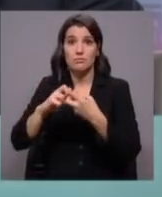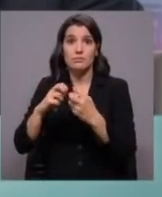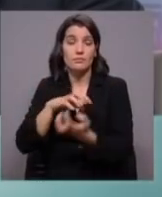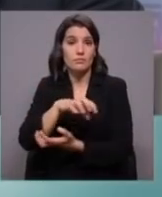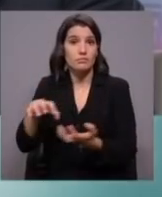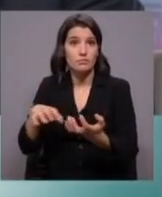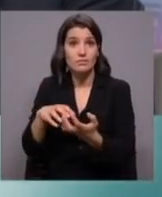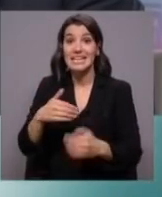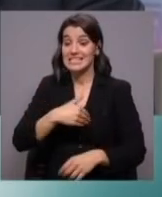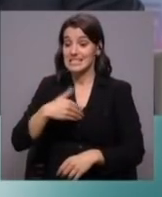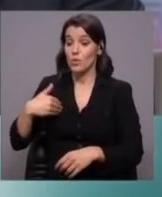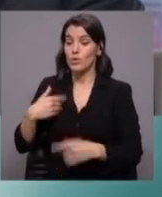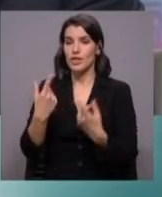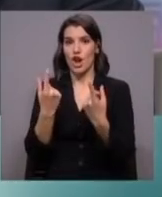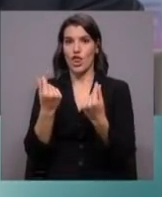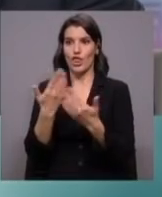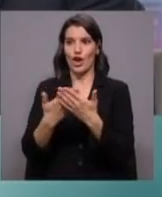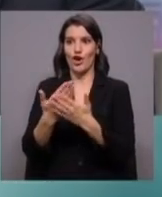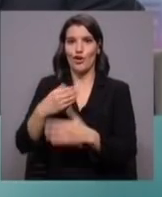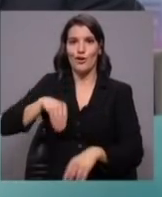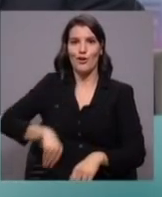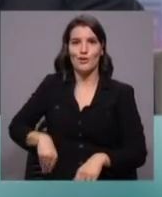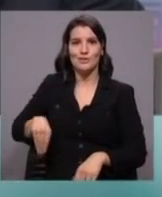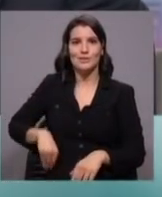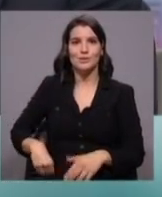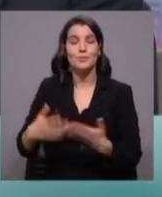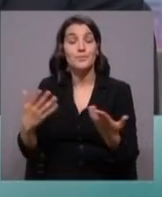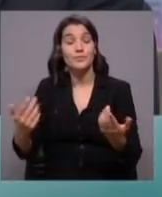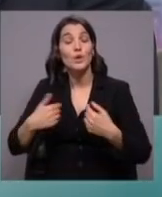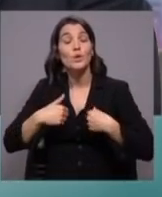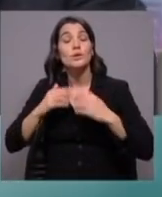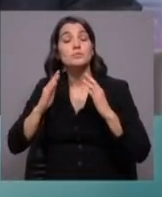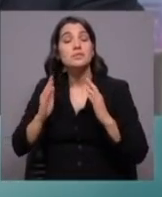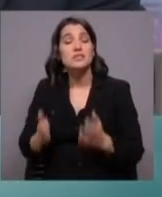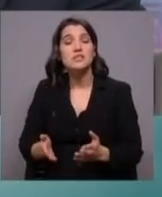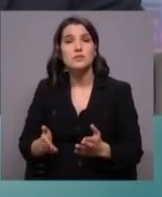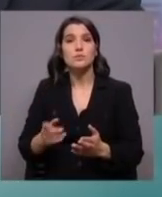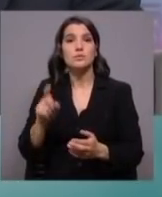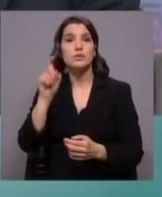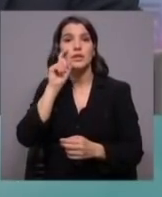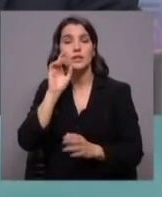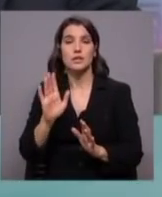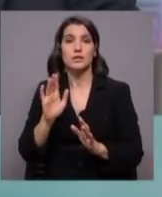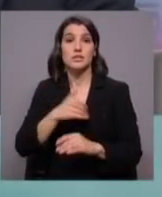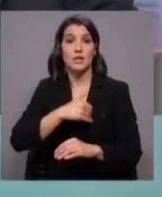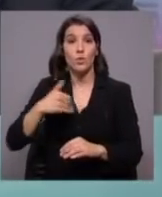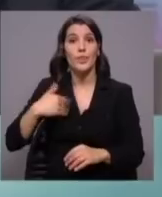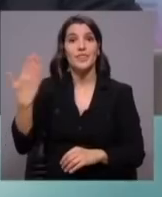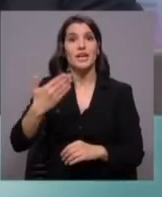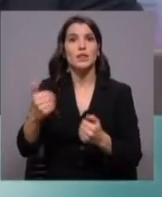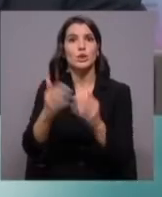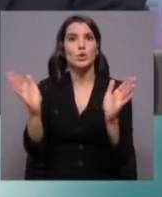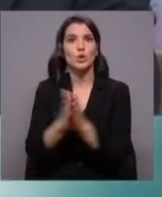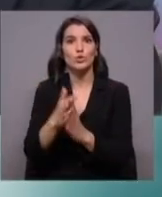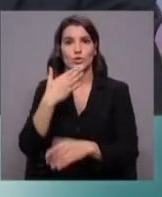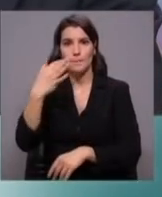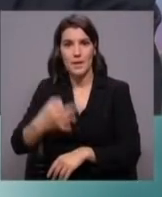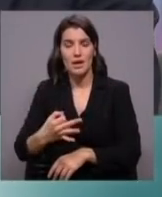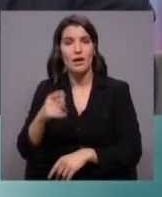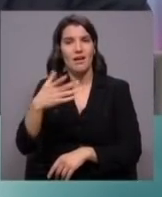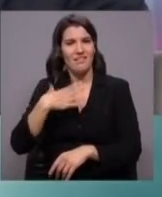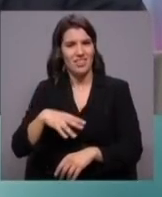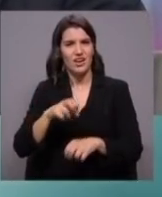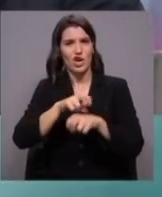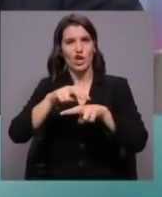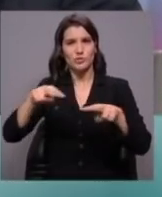ser um negócio. E o que eu quero é garantir que a saúde é um direito de toda a gente. Porque quando me diz que quer entregar hospitais,